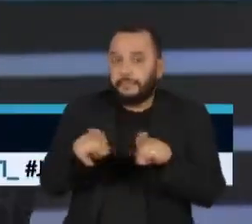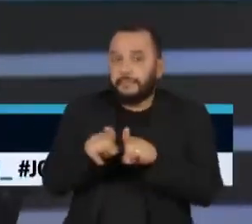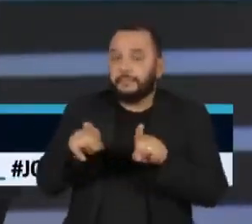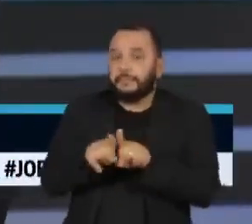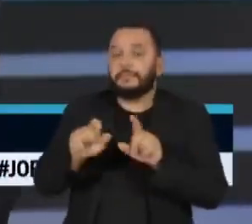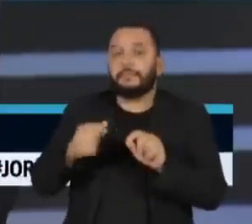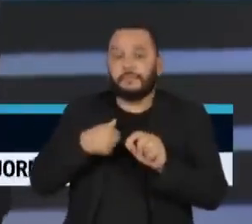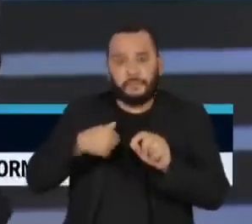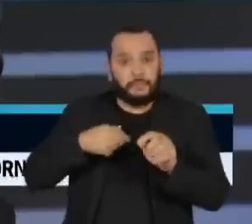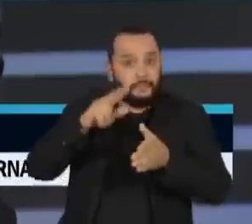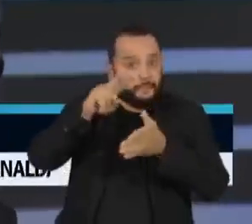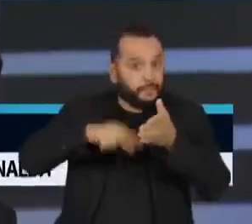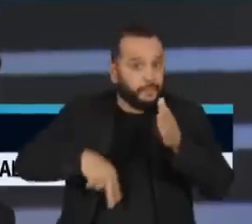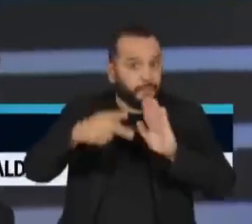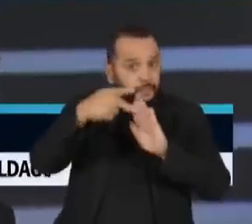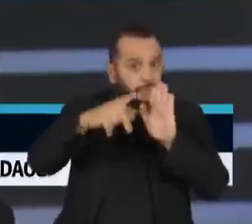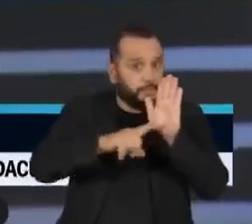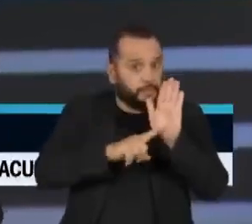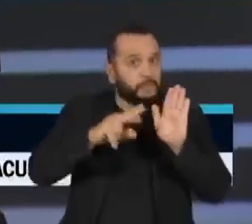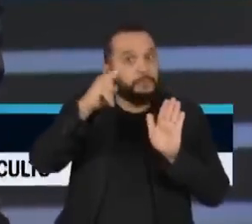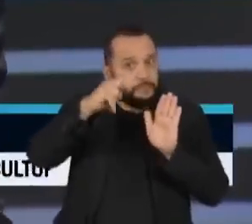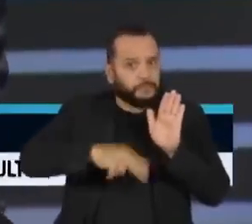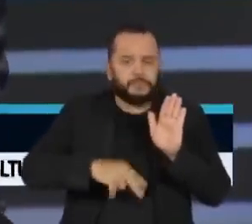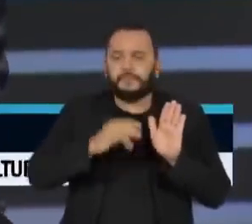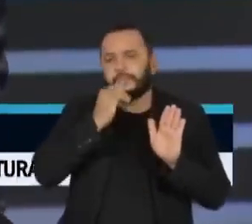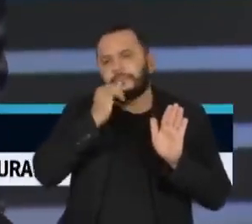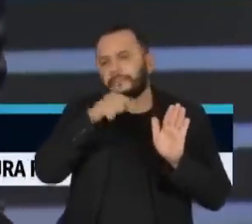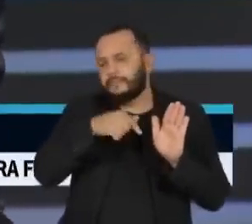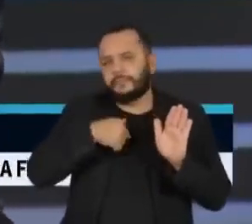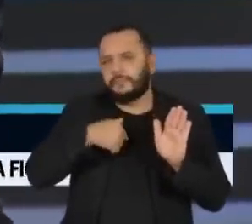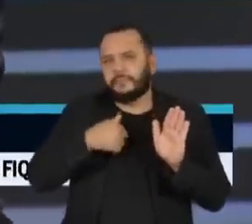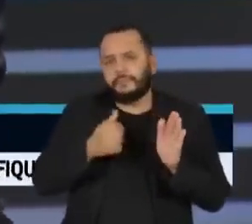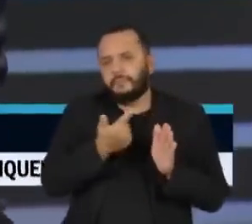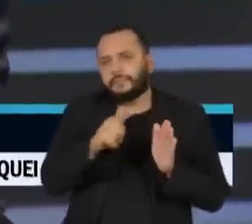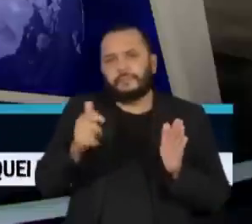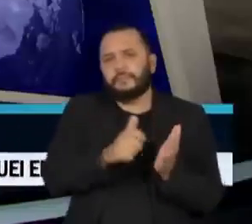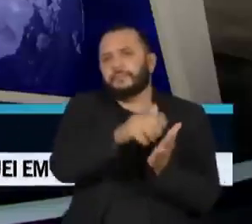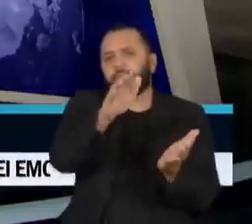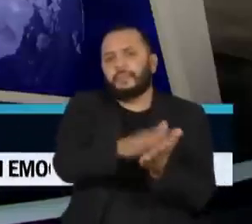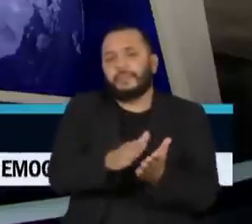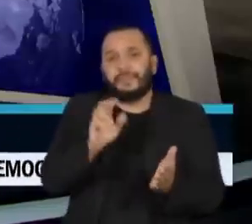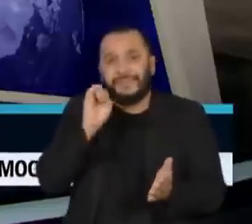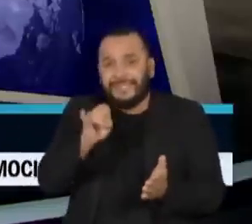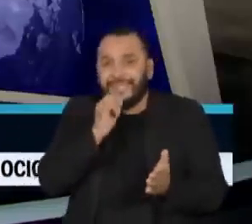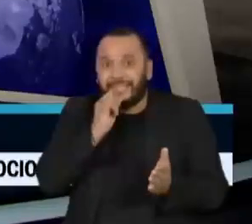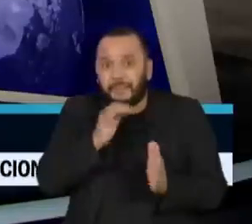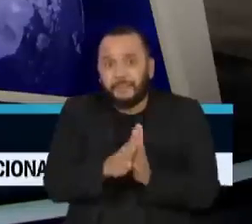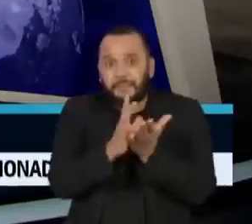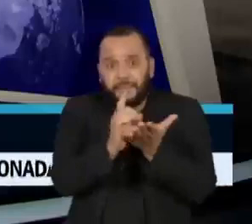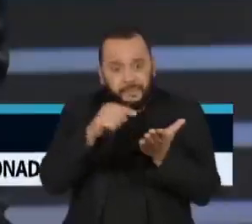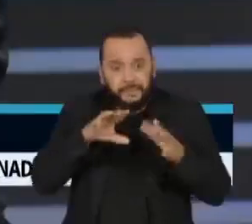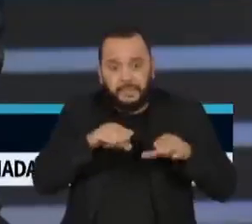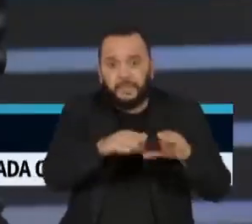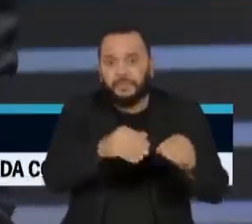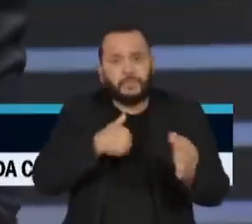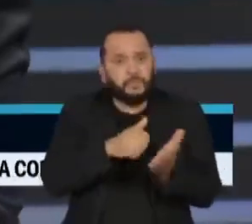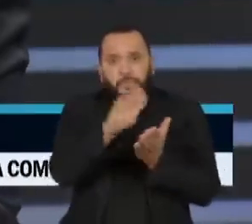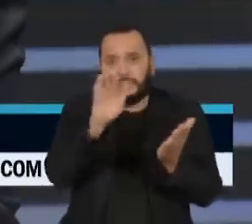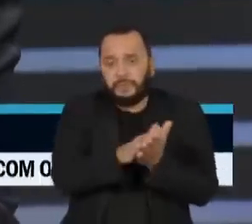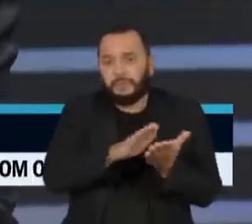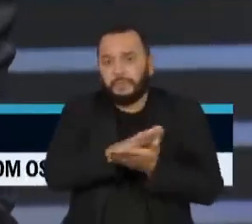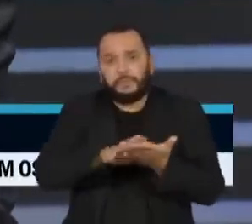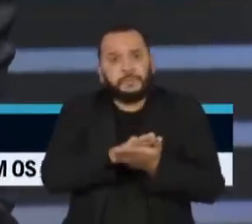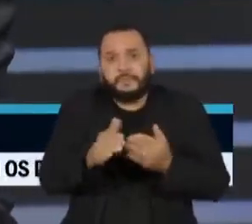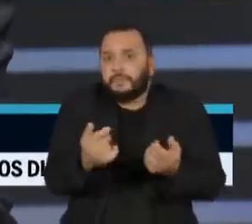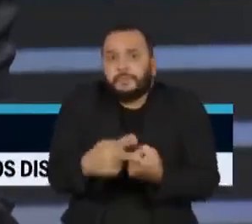do projeto, ele não tem nenhum tipo de responsabilização, isto é, quem fizer a alteração não será punido, porque não há